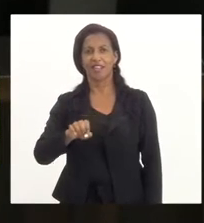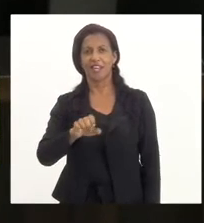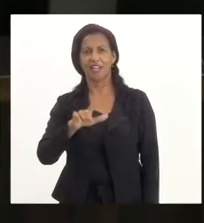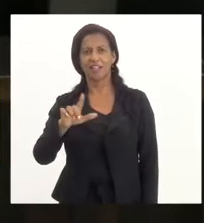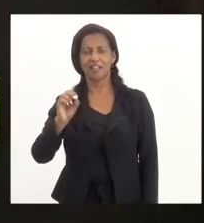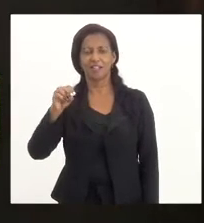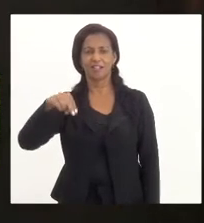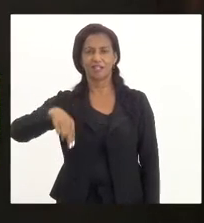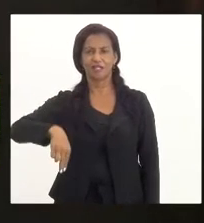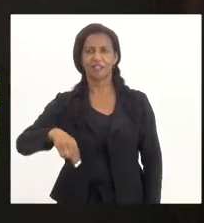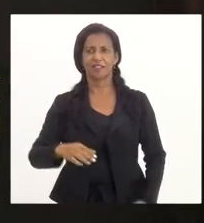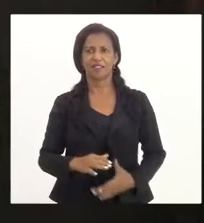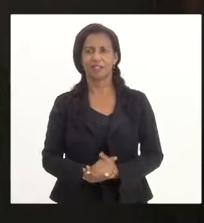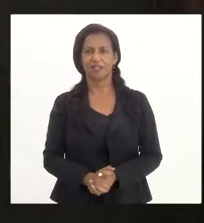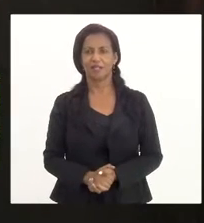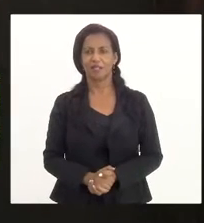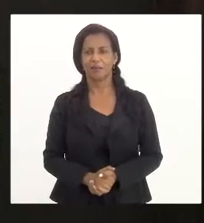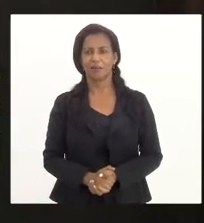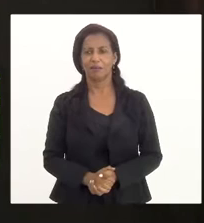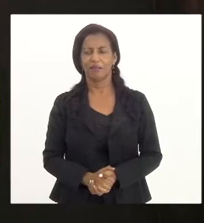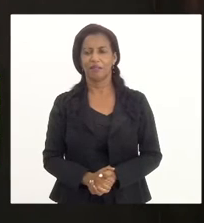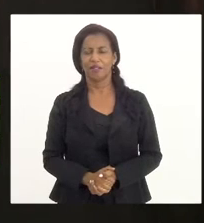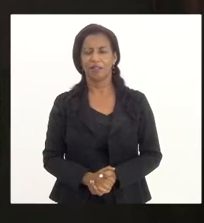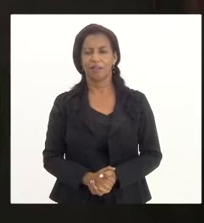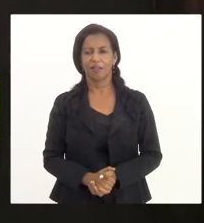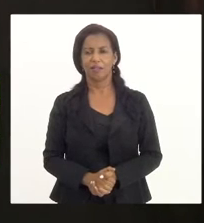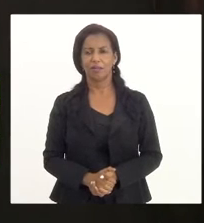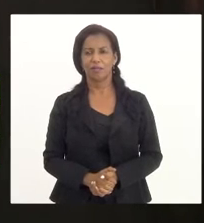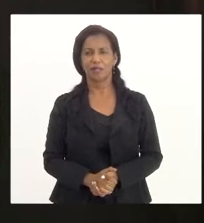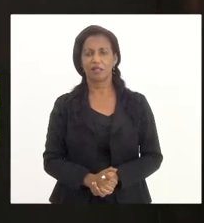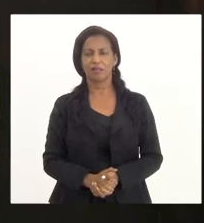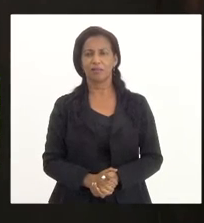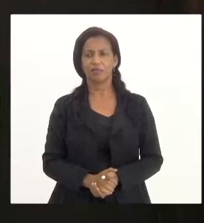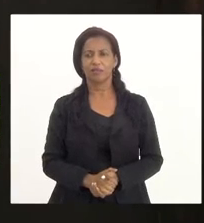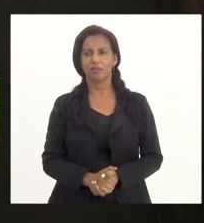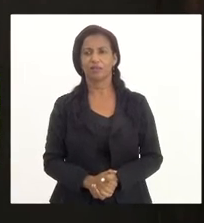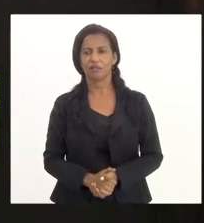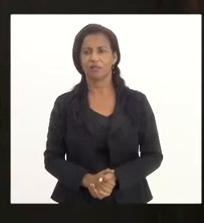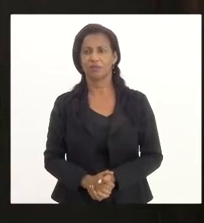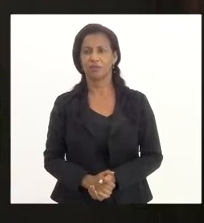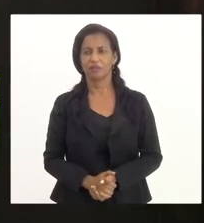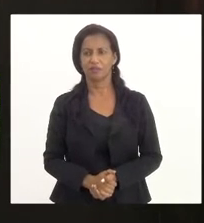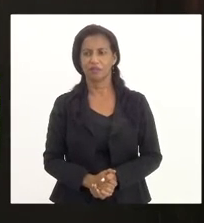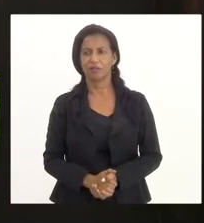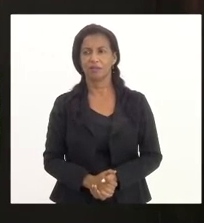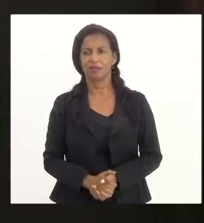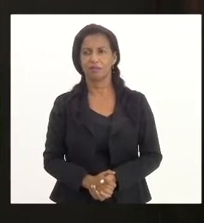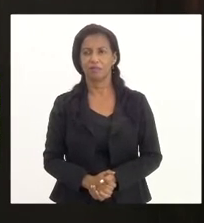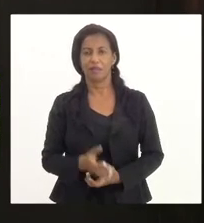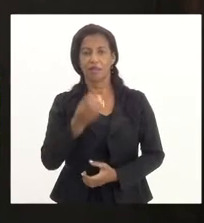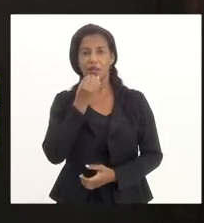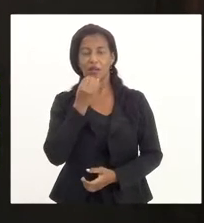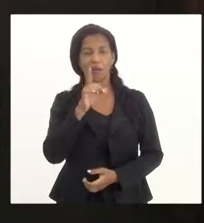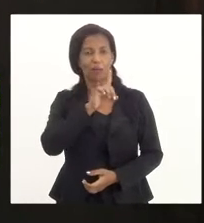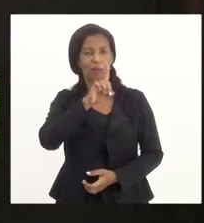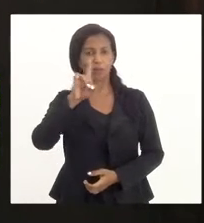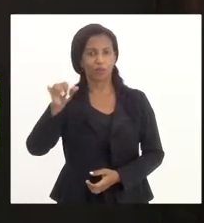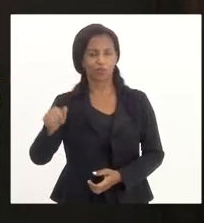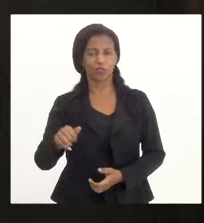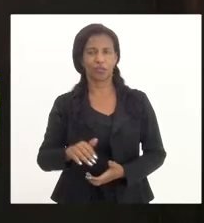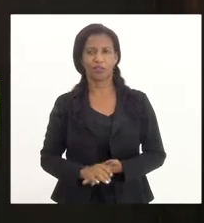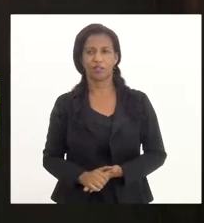Rocha um presente bom dia bom dia